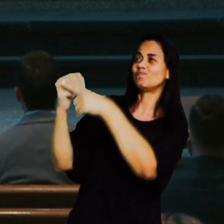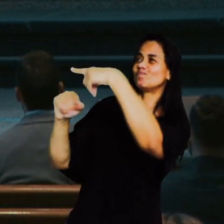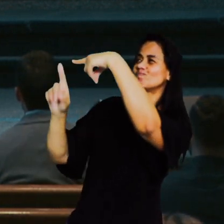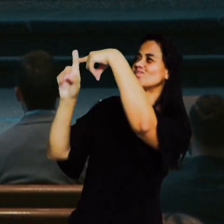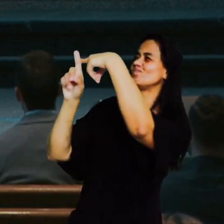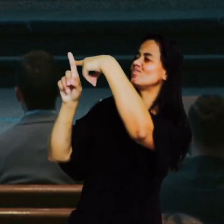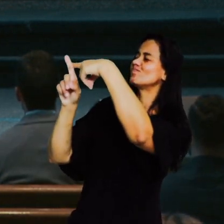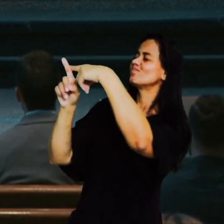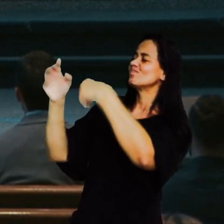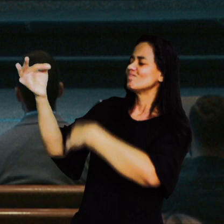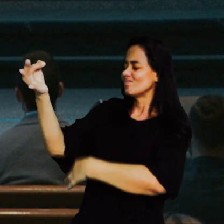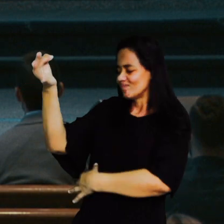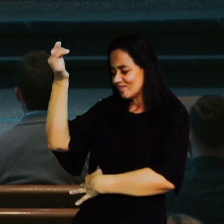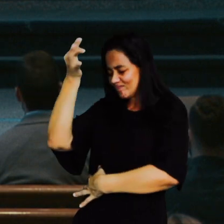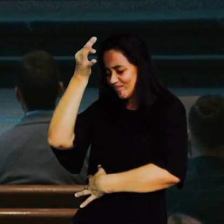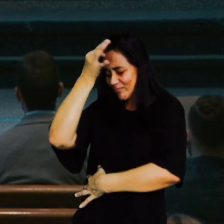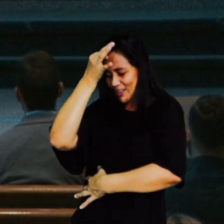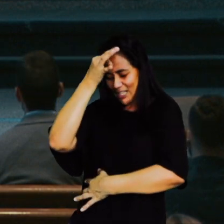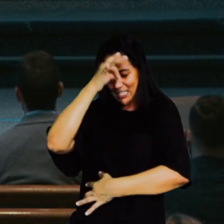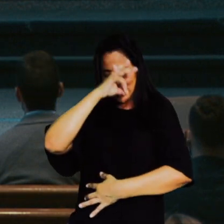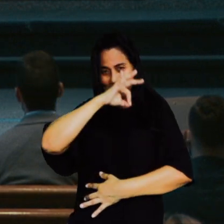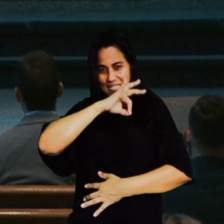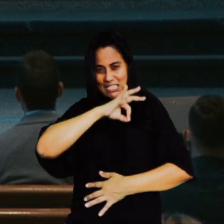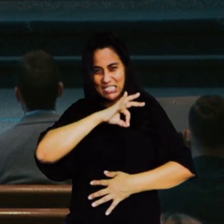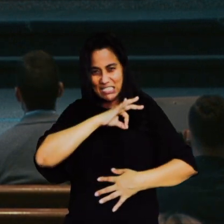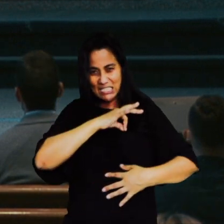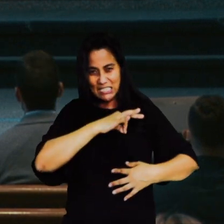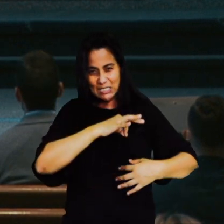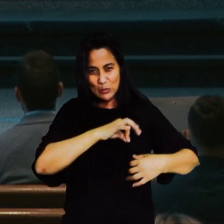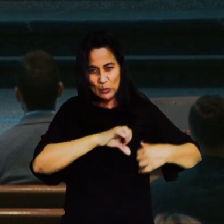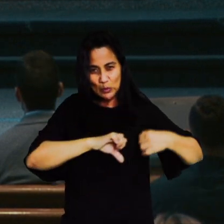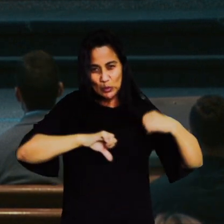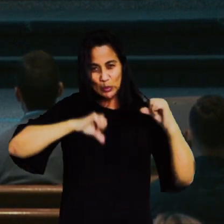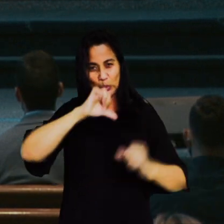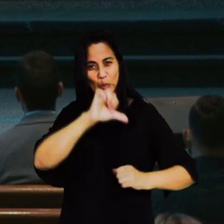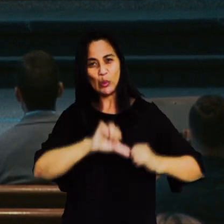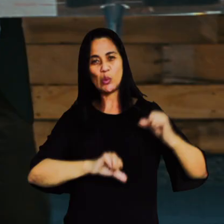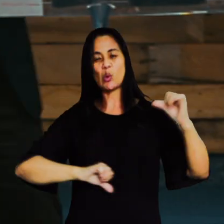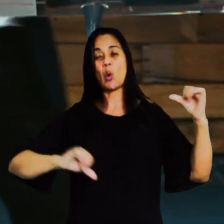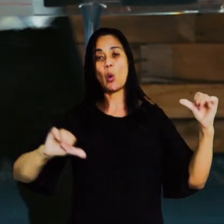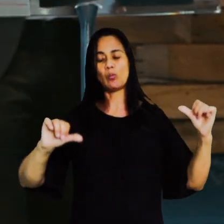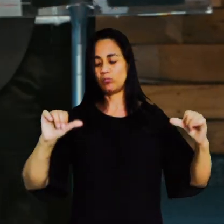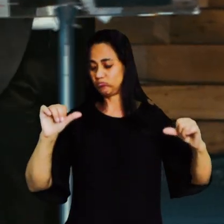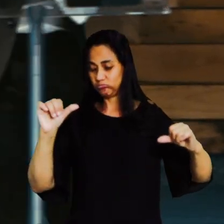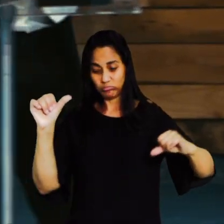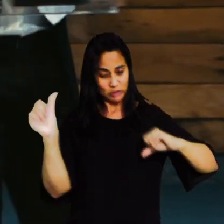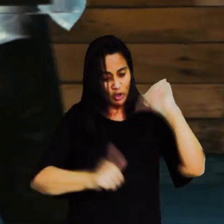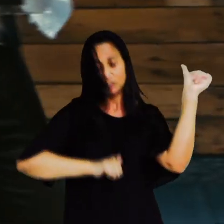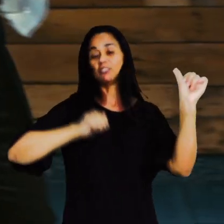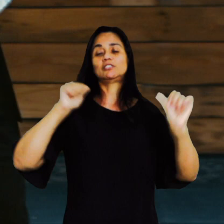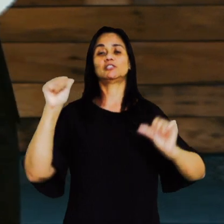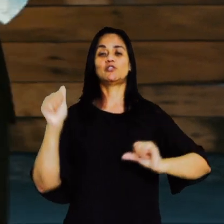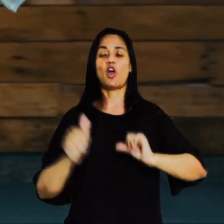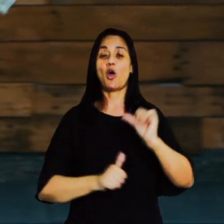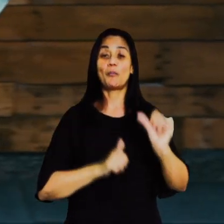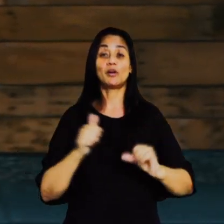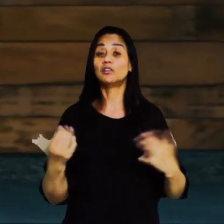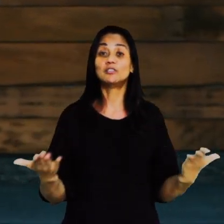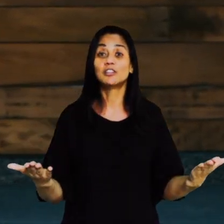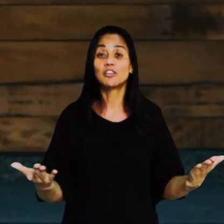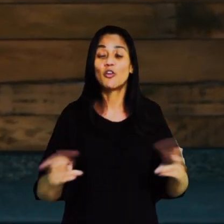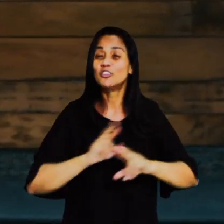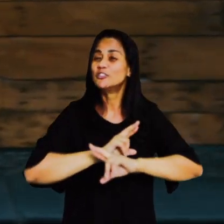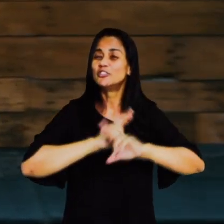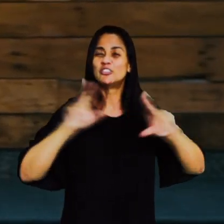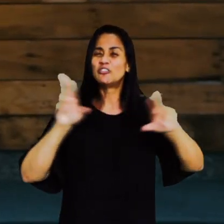Espírito Santo, existem algumas coisas que acontecem dentro de você, que não condiz mais com a velha